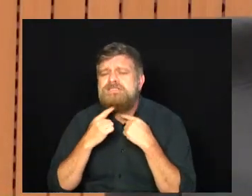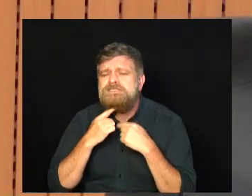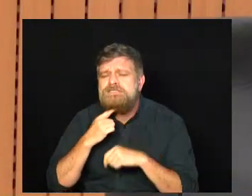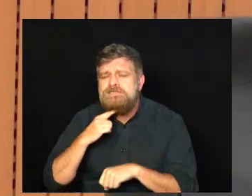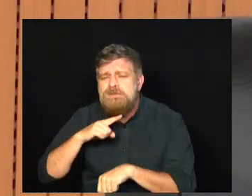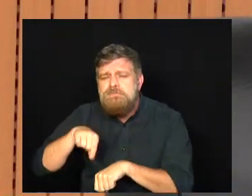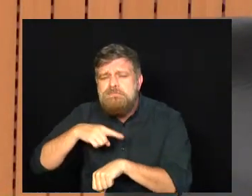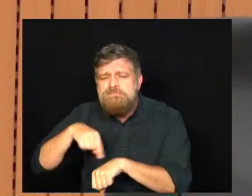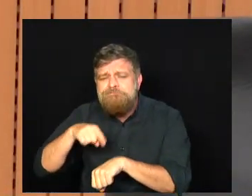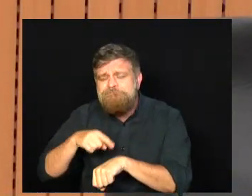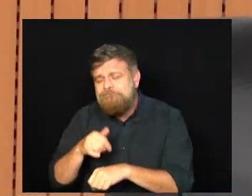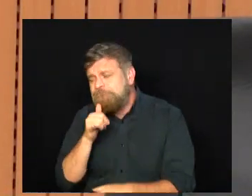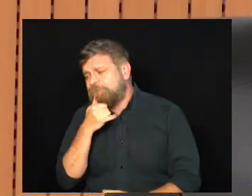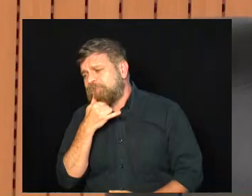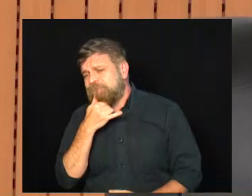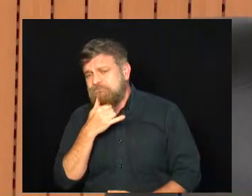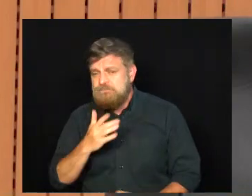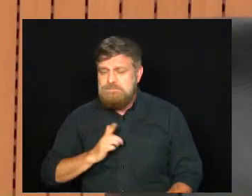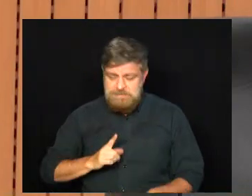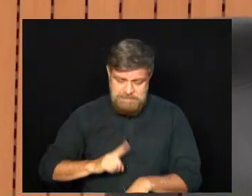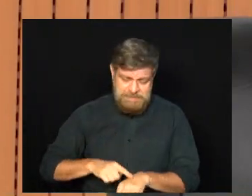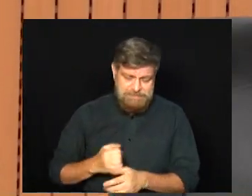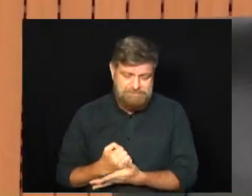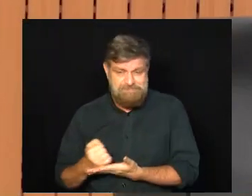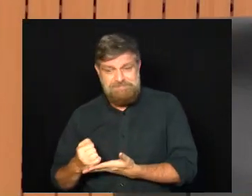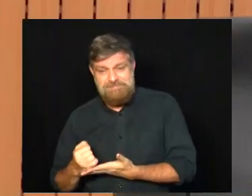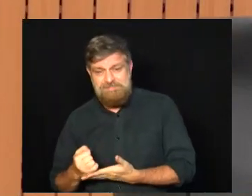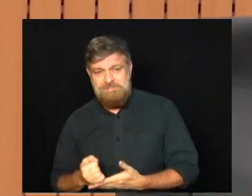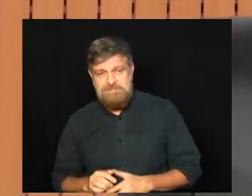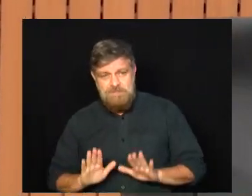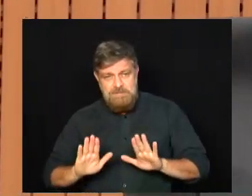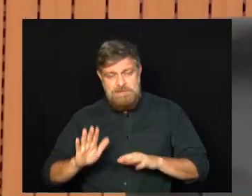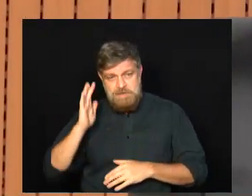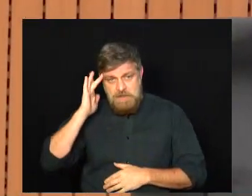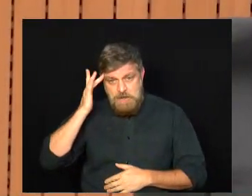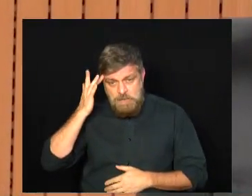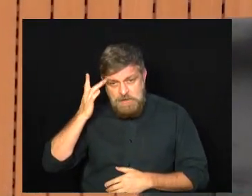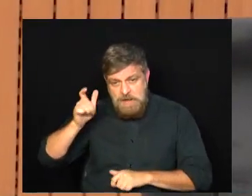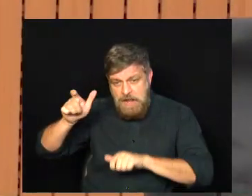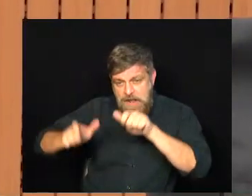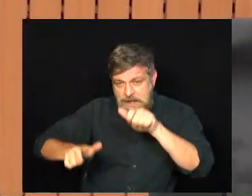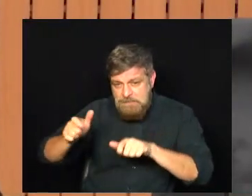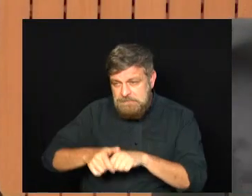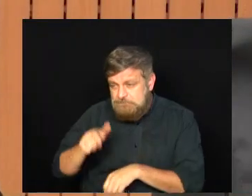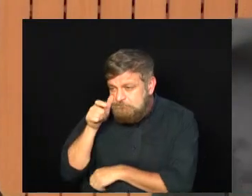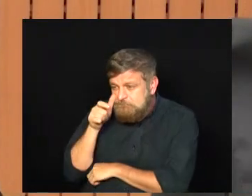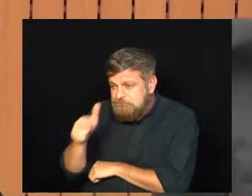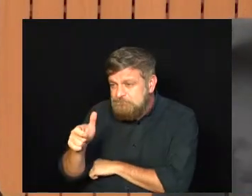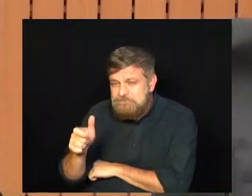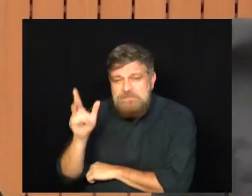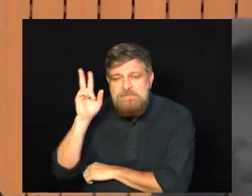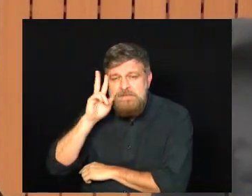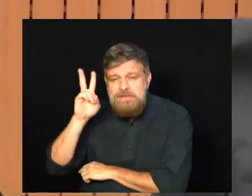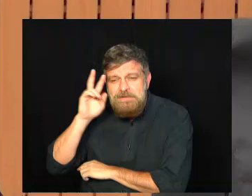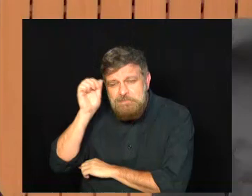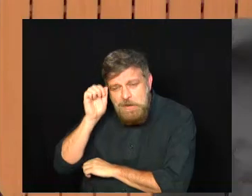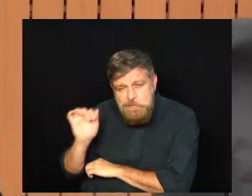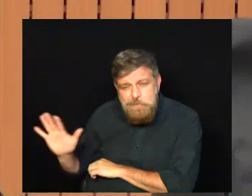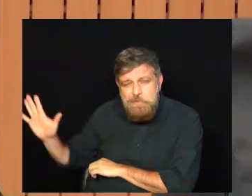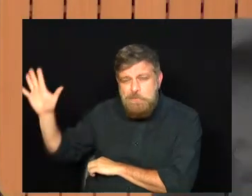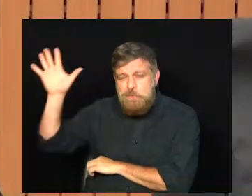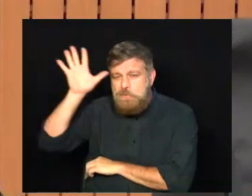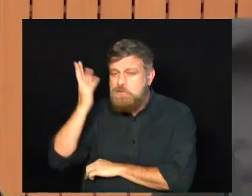infelizmente, o tempo nosso é pequeno, é curto, mas eu acho que quem não ouvindo a senhora não relembrou, né, da infância e